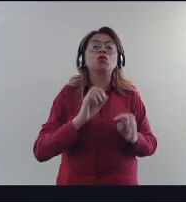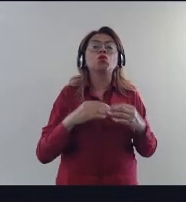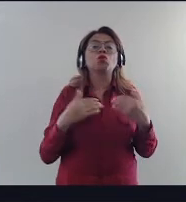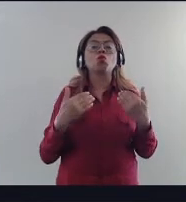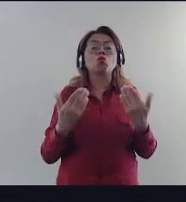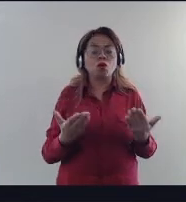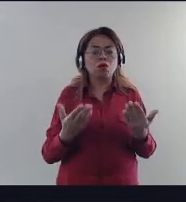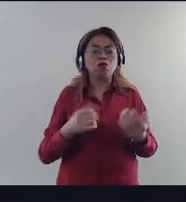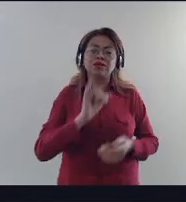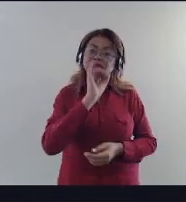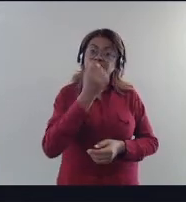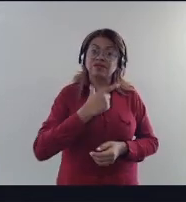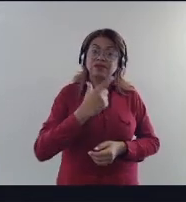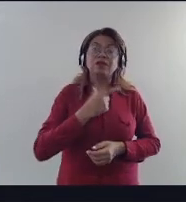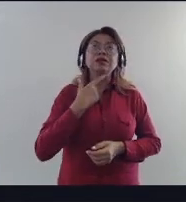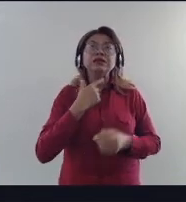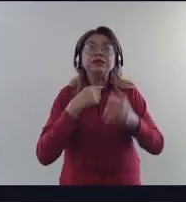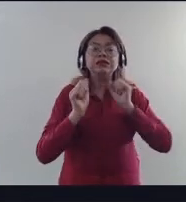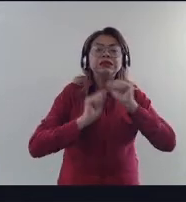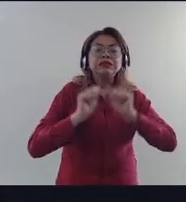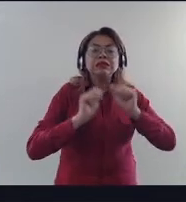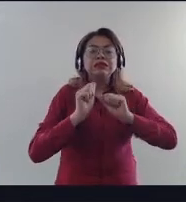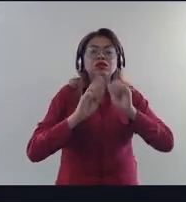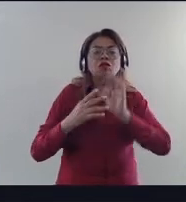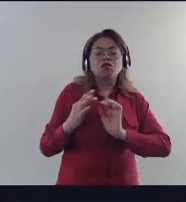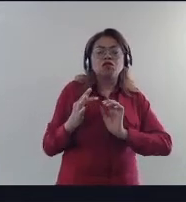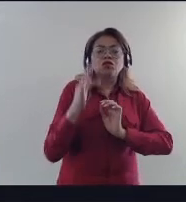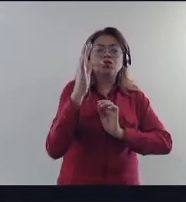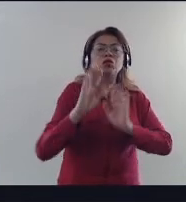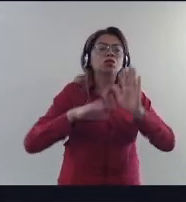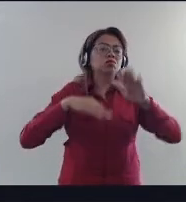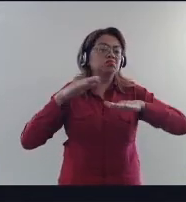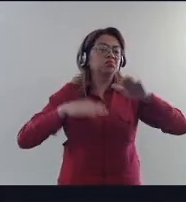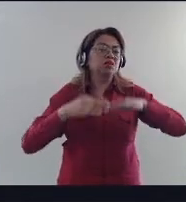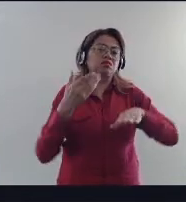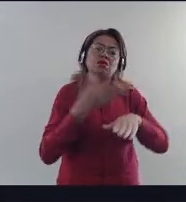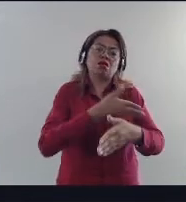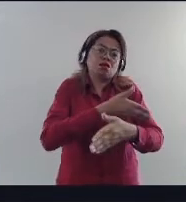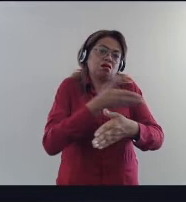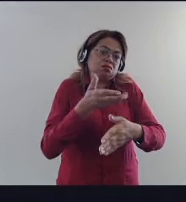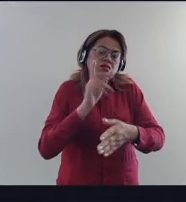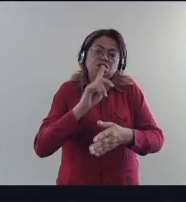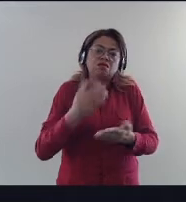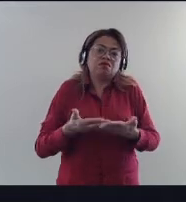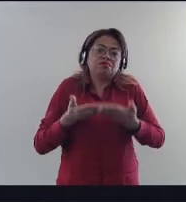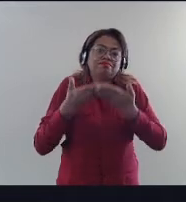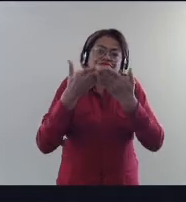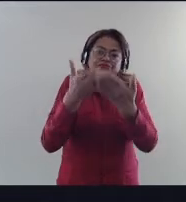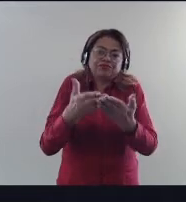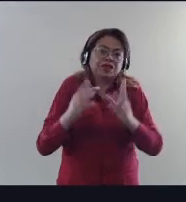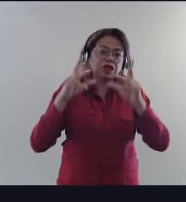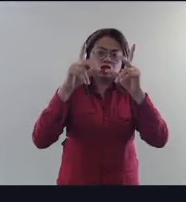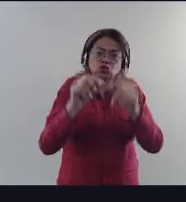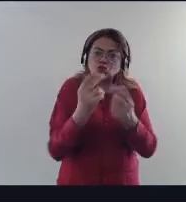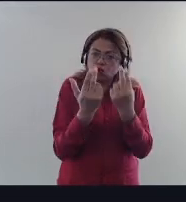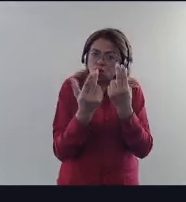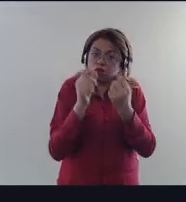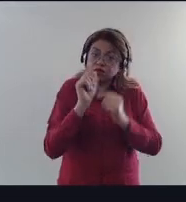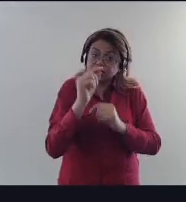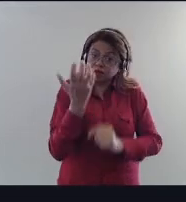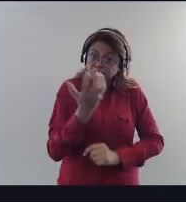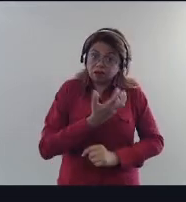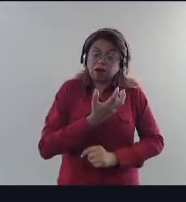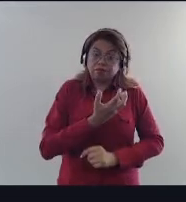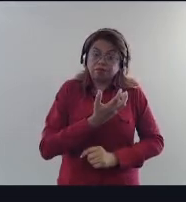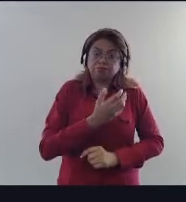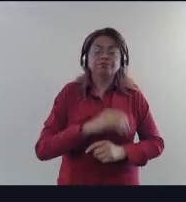tem uma expectativa muito grande, essas inovações geralmente não entregam aquilo que corresponde às expectativas das